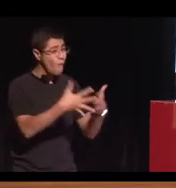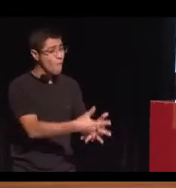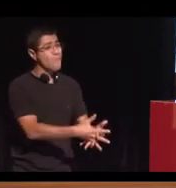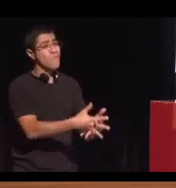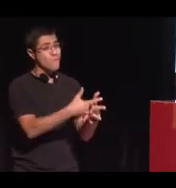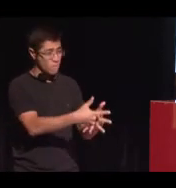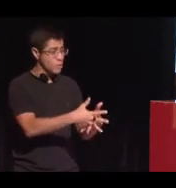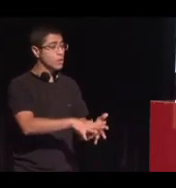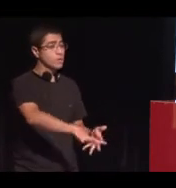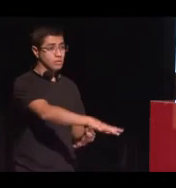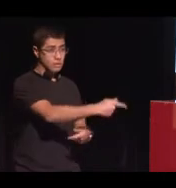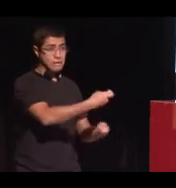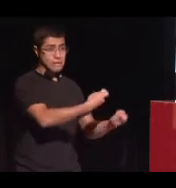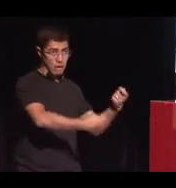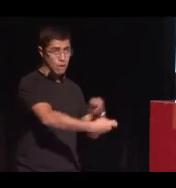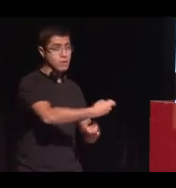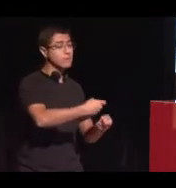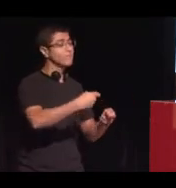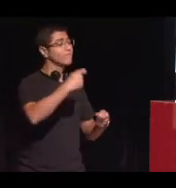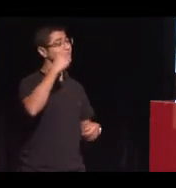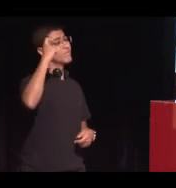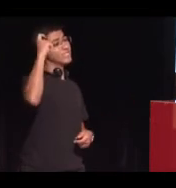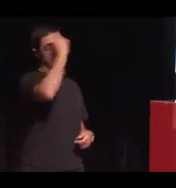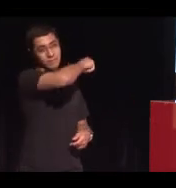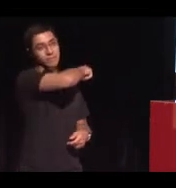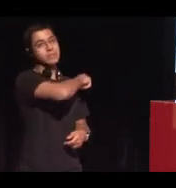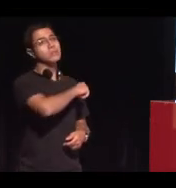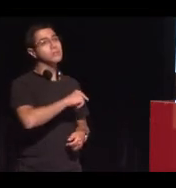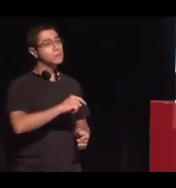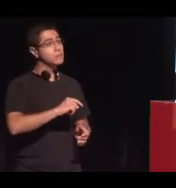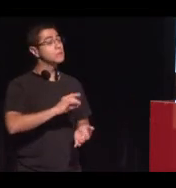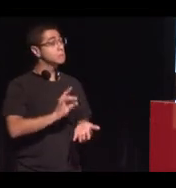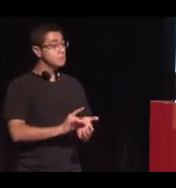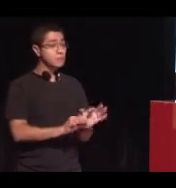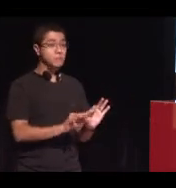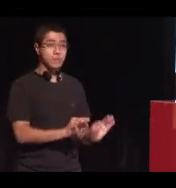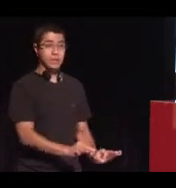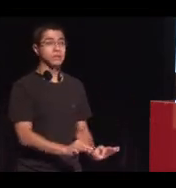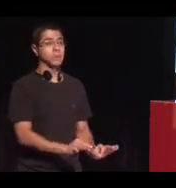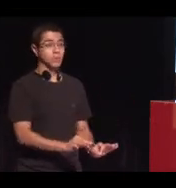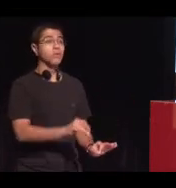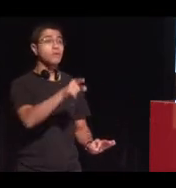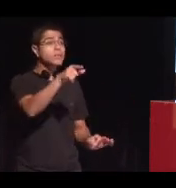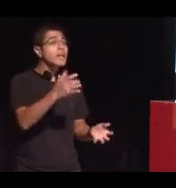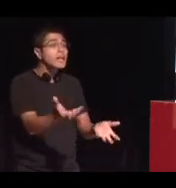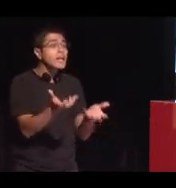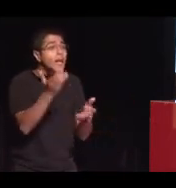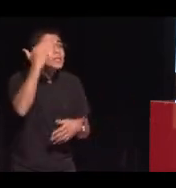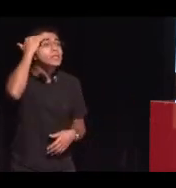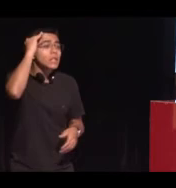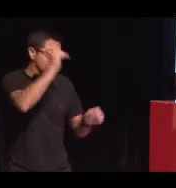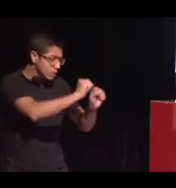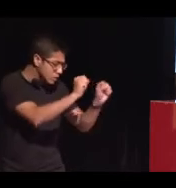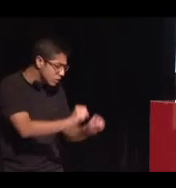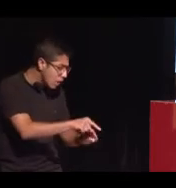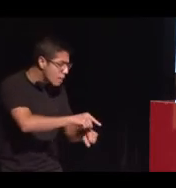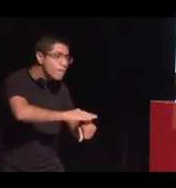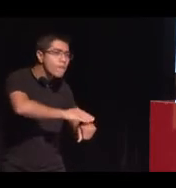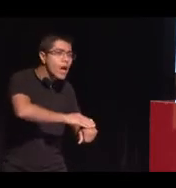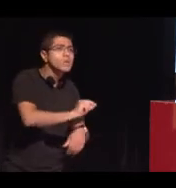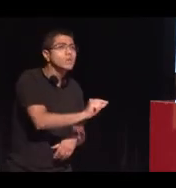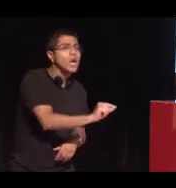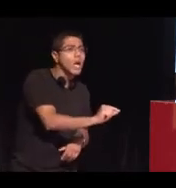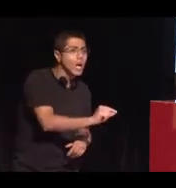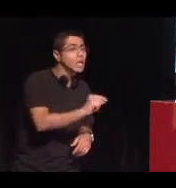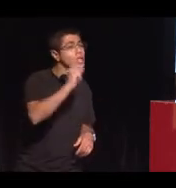realmente atropelou a gente. Assim, era muito difícil mesmo entender o que o sistema fazia. E como a Thalita já falou,